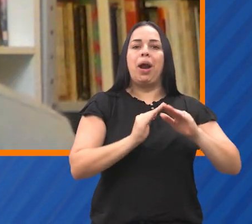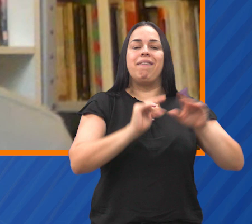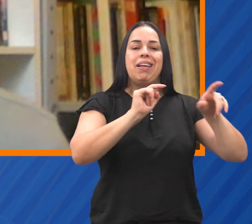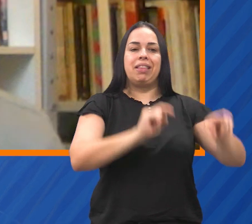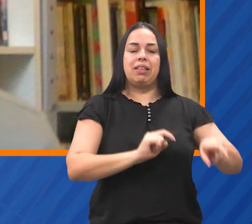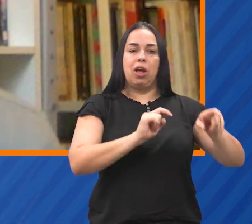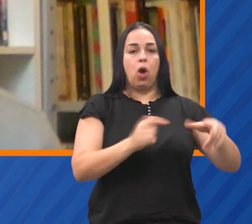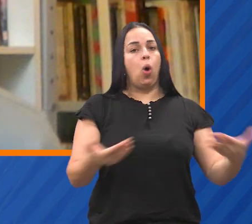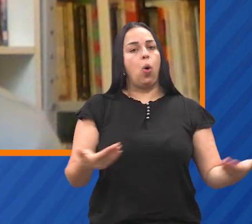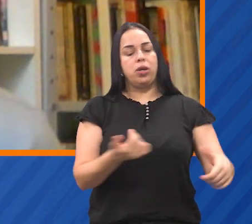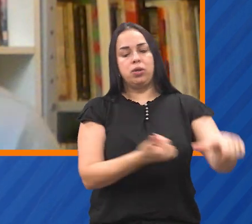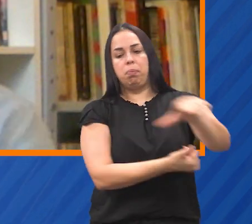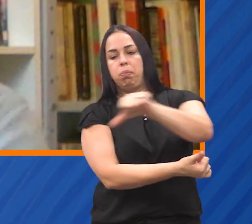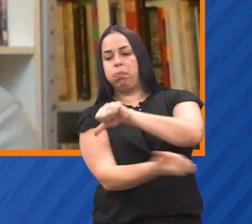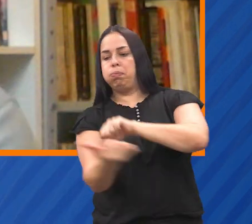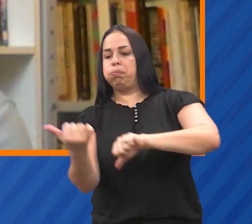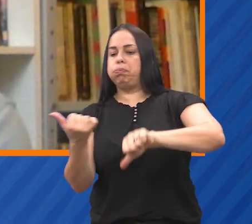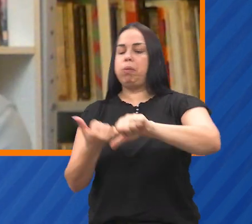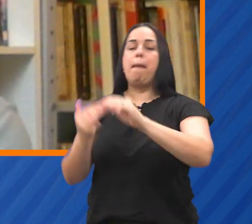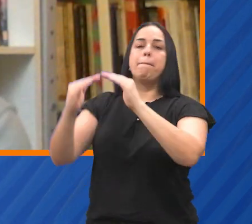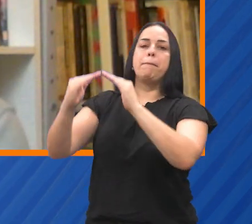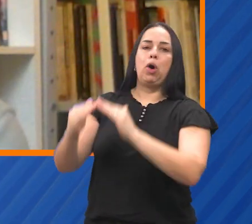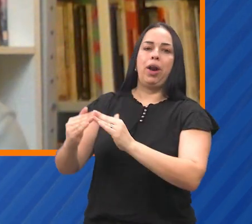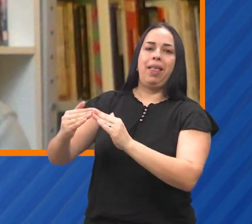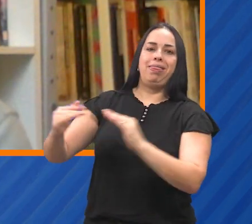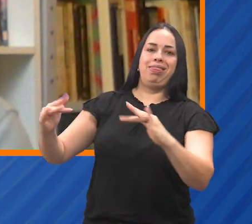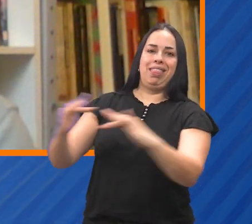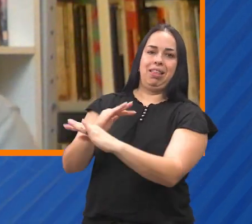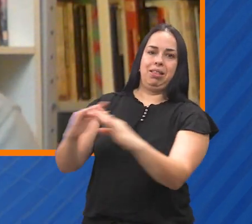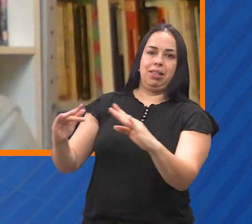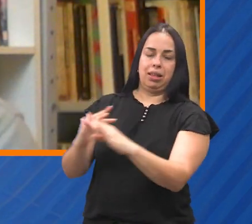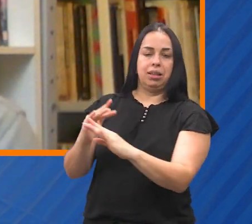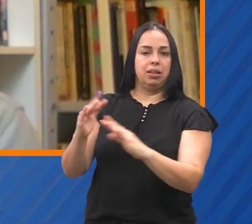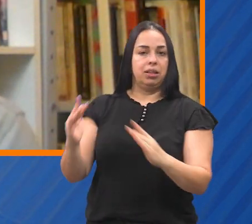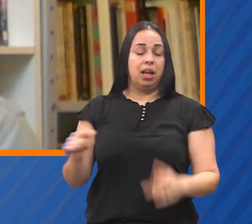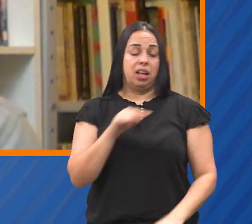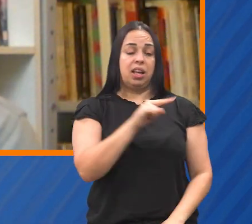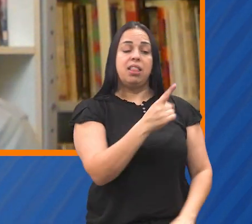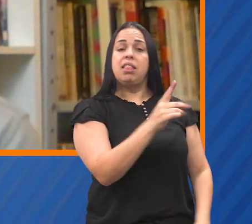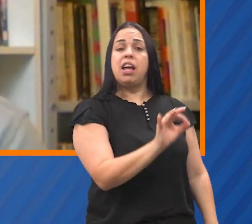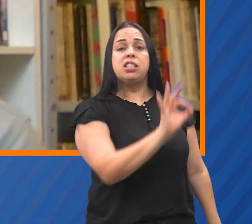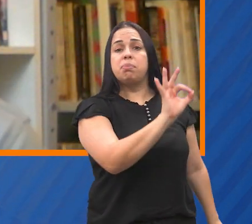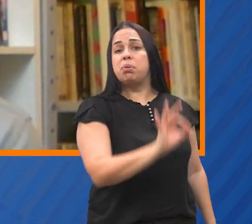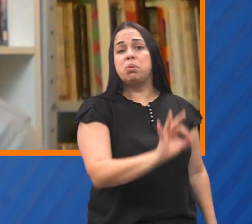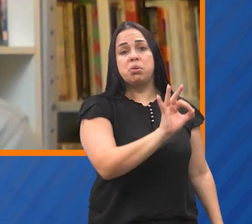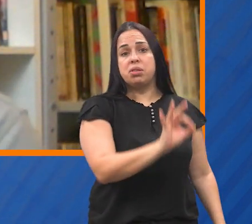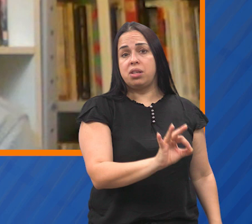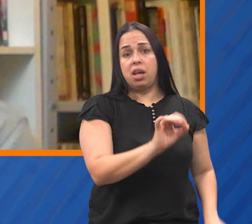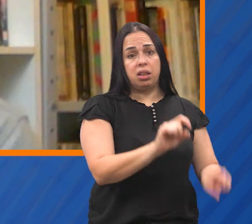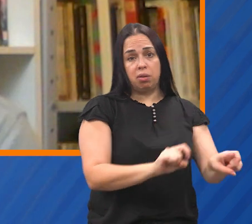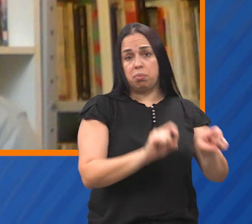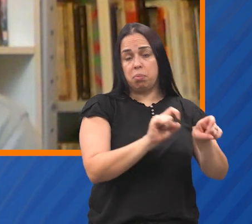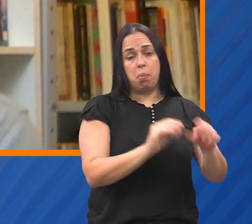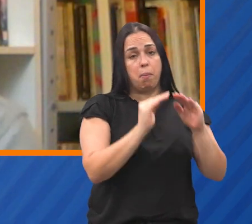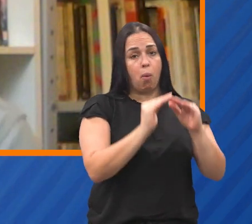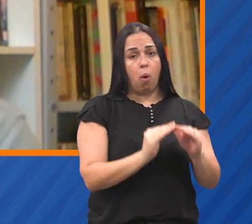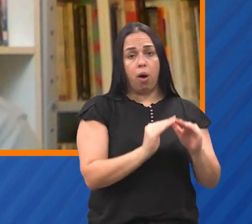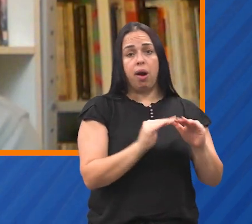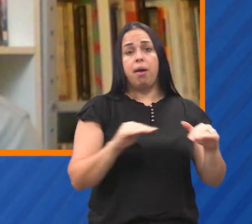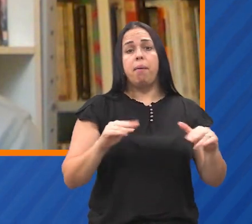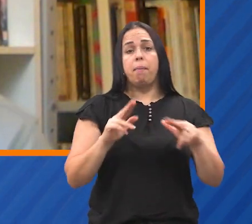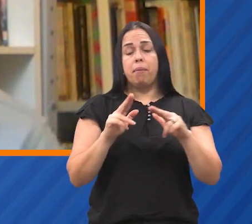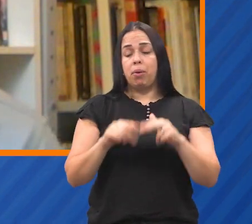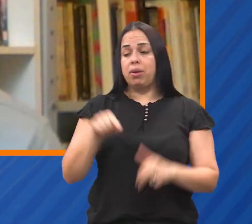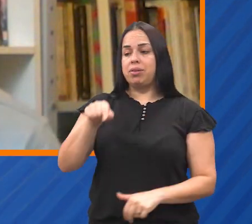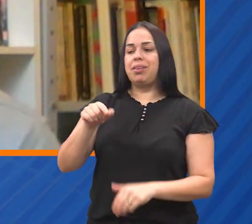população vivia em áreas rurais, então hoje a gente tem uma transição no Brasil, e hoje pouco mais de 10% ainda está na